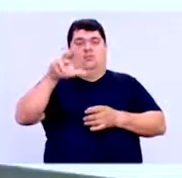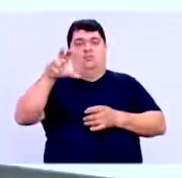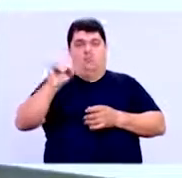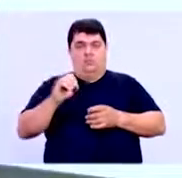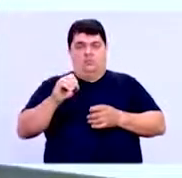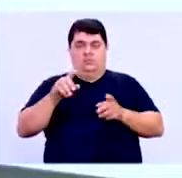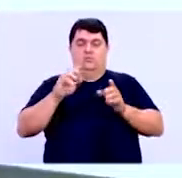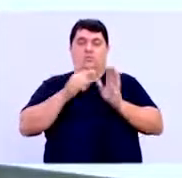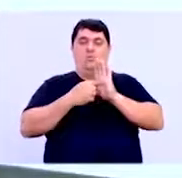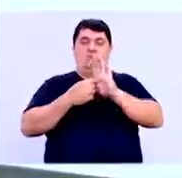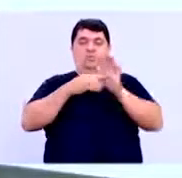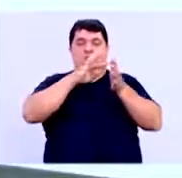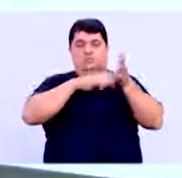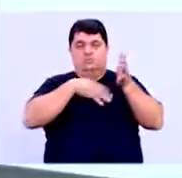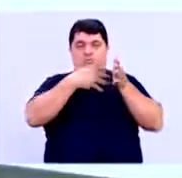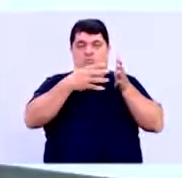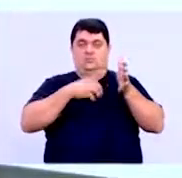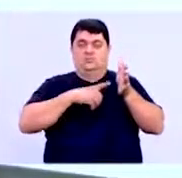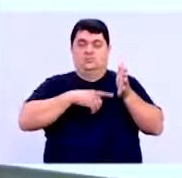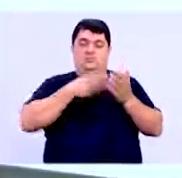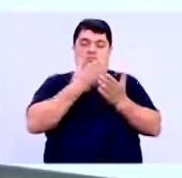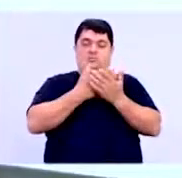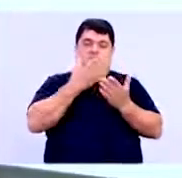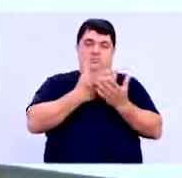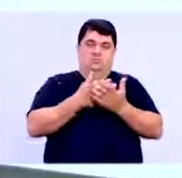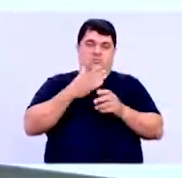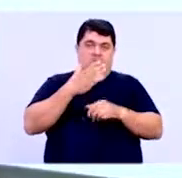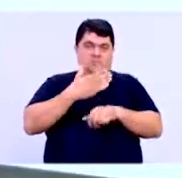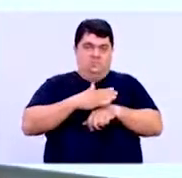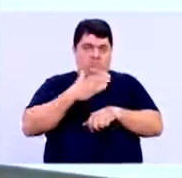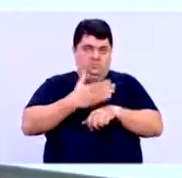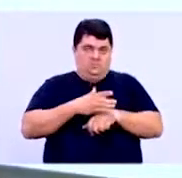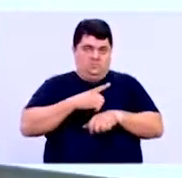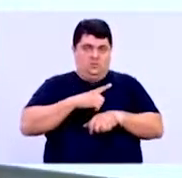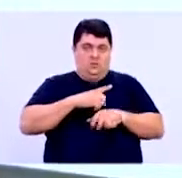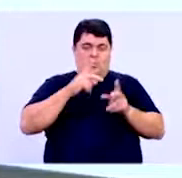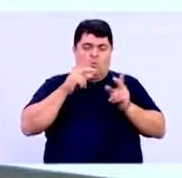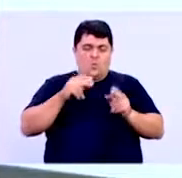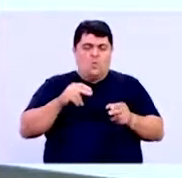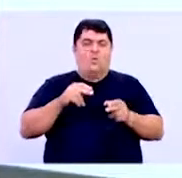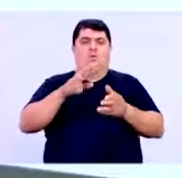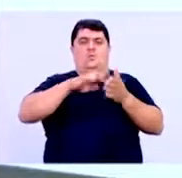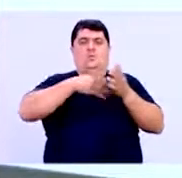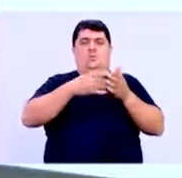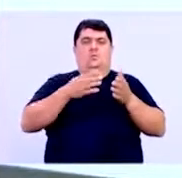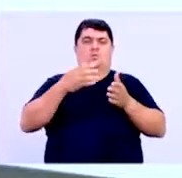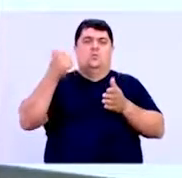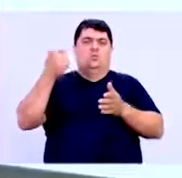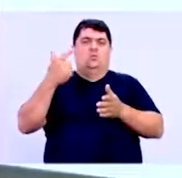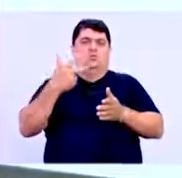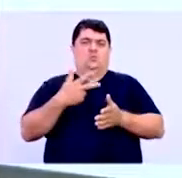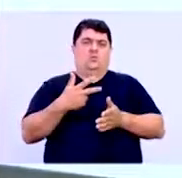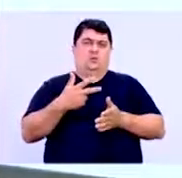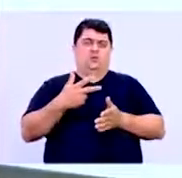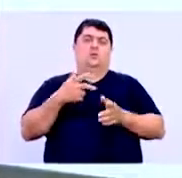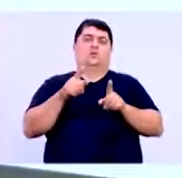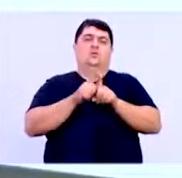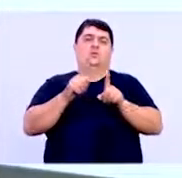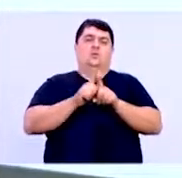tabelas. Nos estudos de caso, aquelas mesmas tabelas que a gente fez no estudo de caso 1, 2 e 3, que é